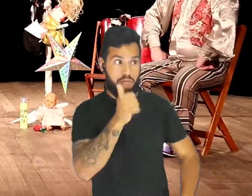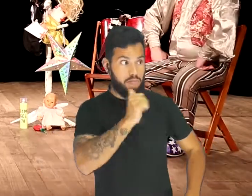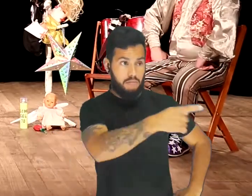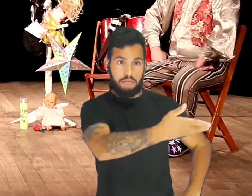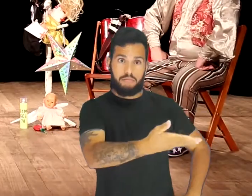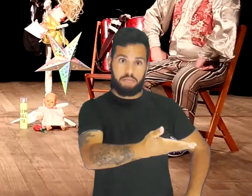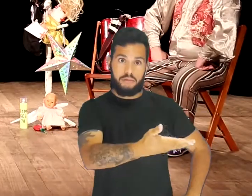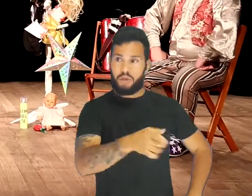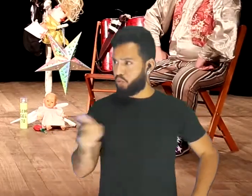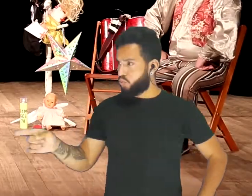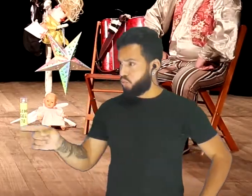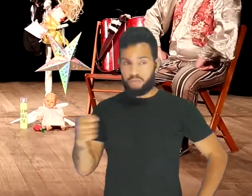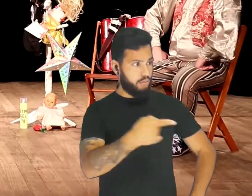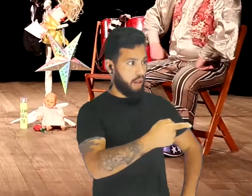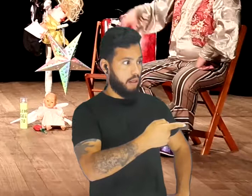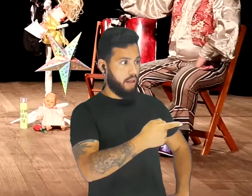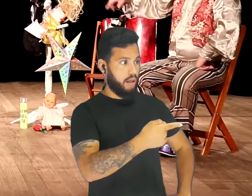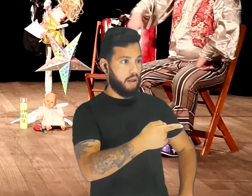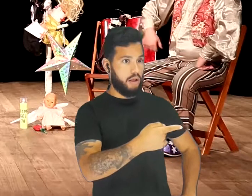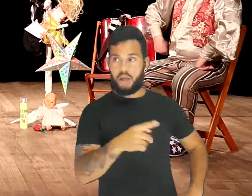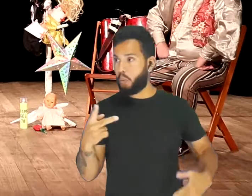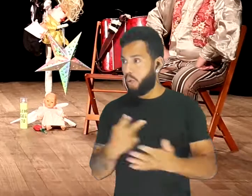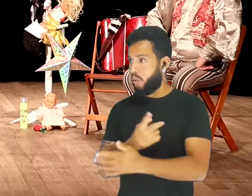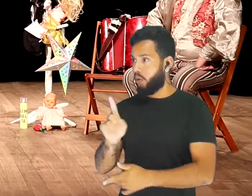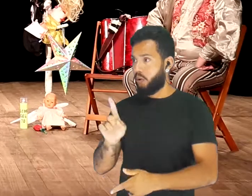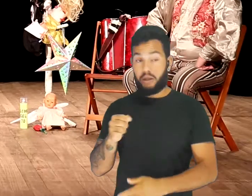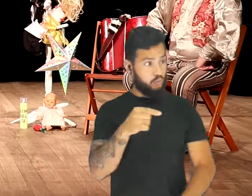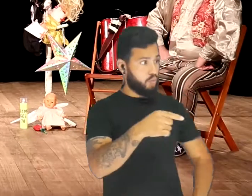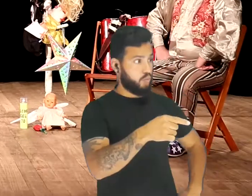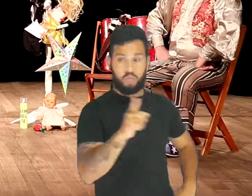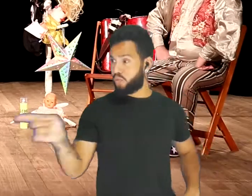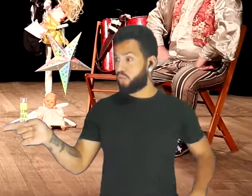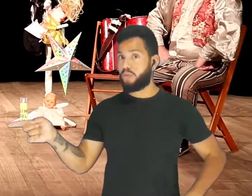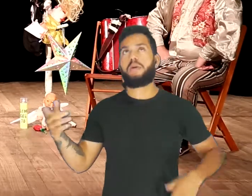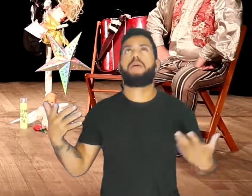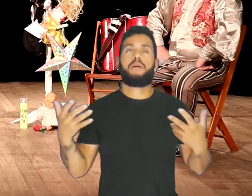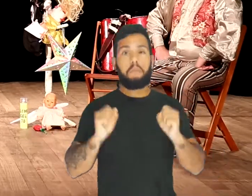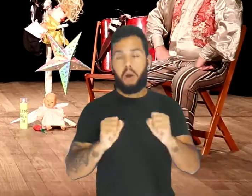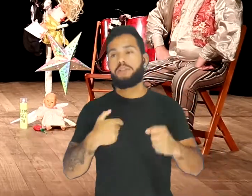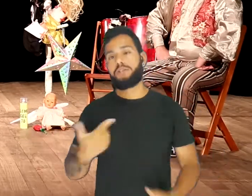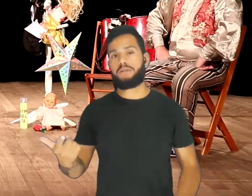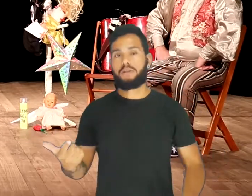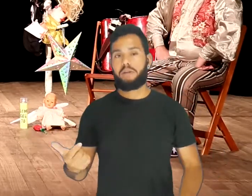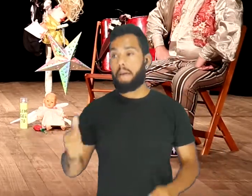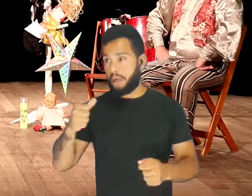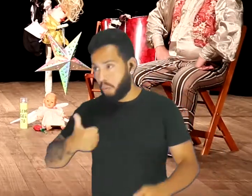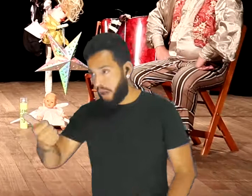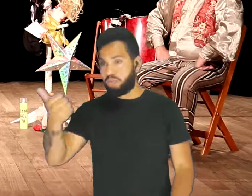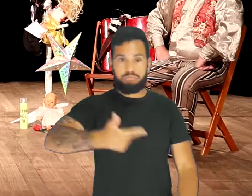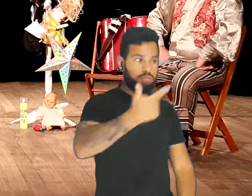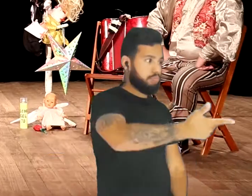Ah, é. Troca. Foi outra. Agora é ela. Não, é tu. É ela. Não, ninguém errou. Ninguém errou. Então